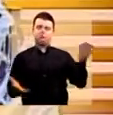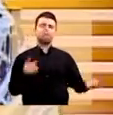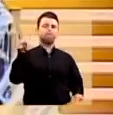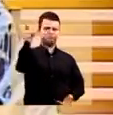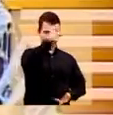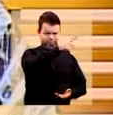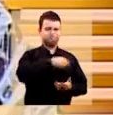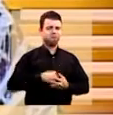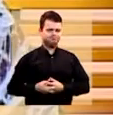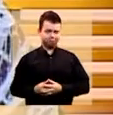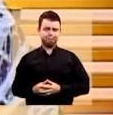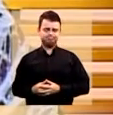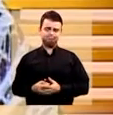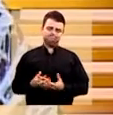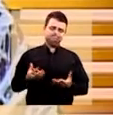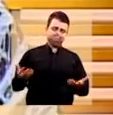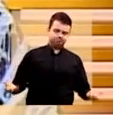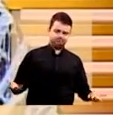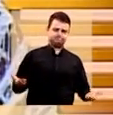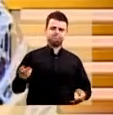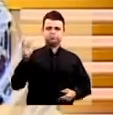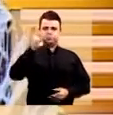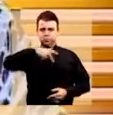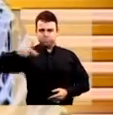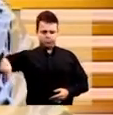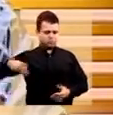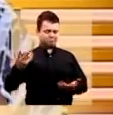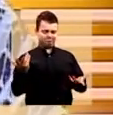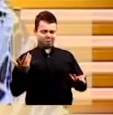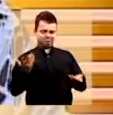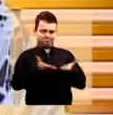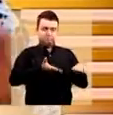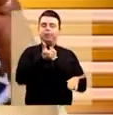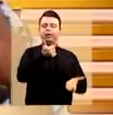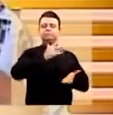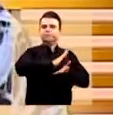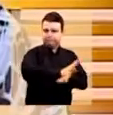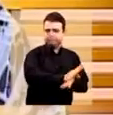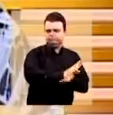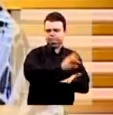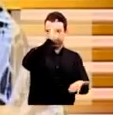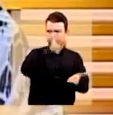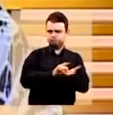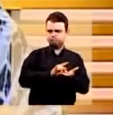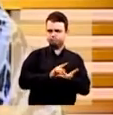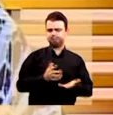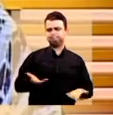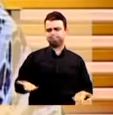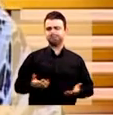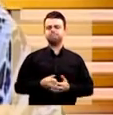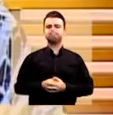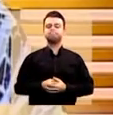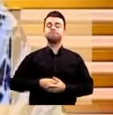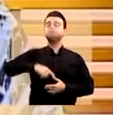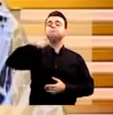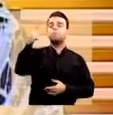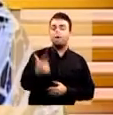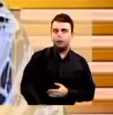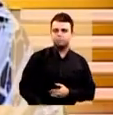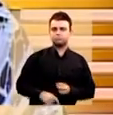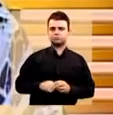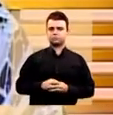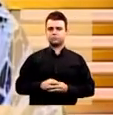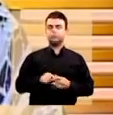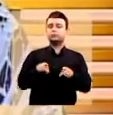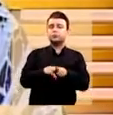essa criança. Perfeito. Né? Então, ele acaba destratando as nossas crianças. Né? Aí nós